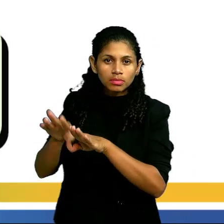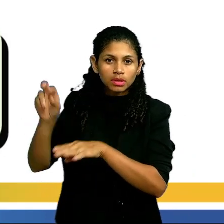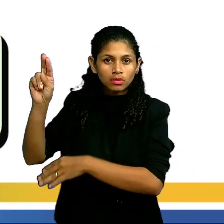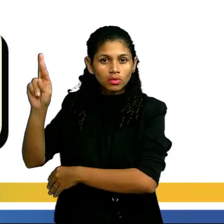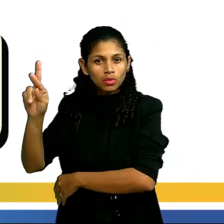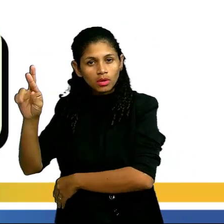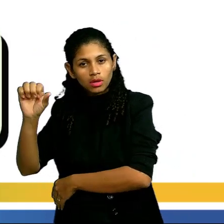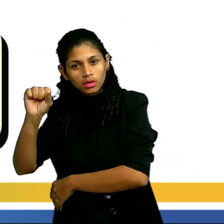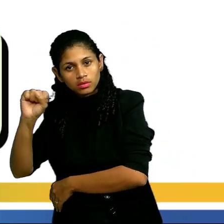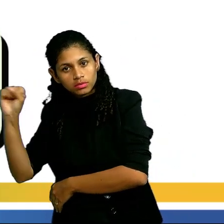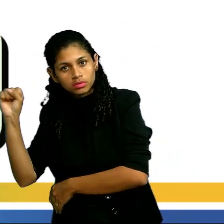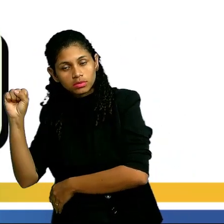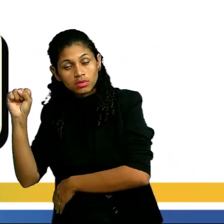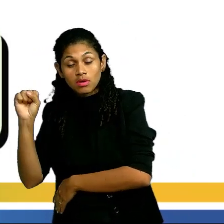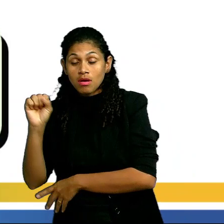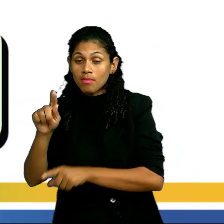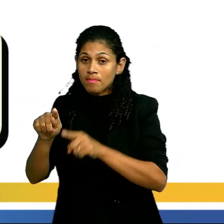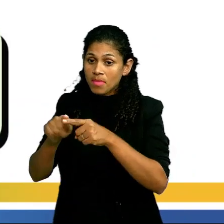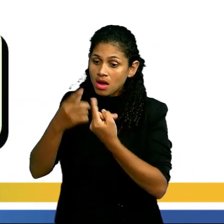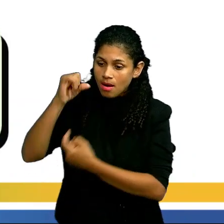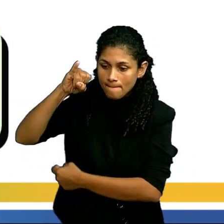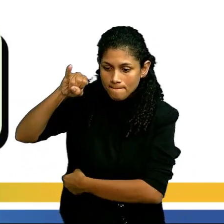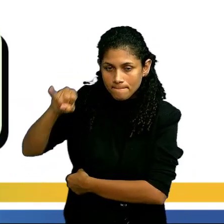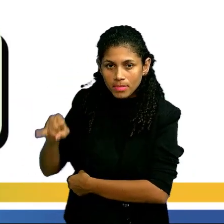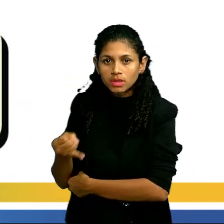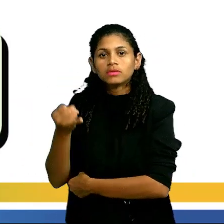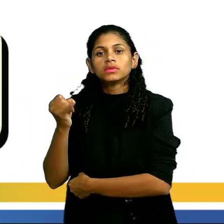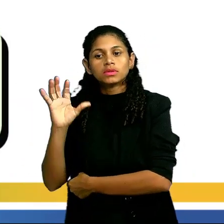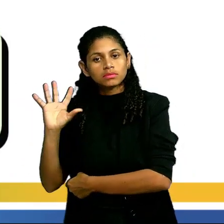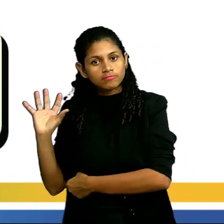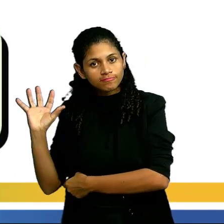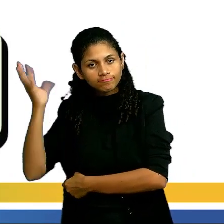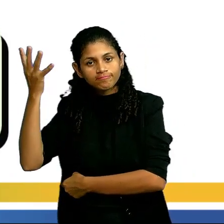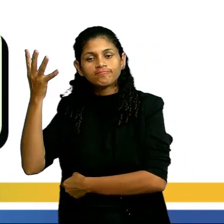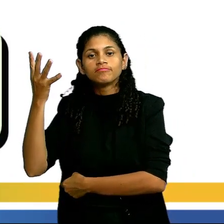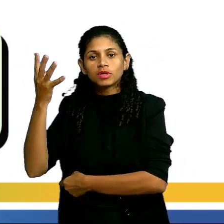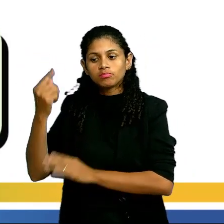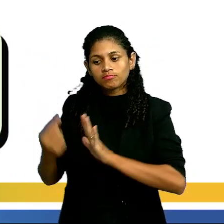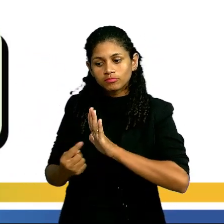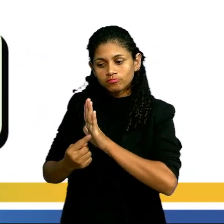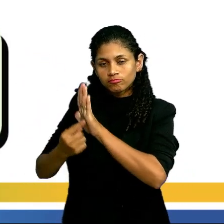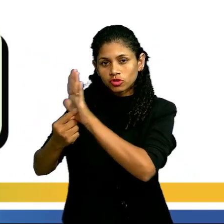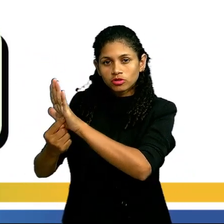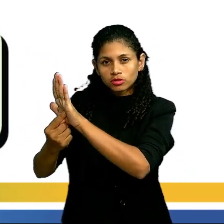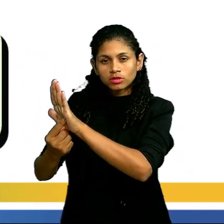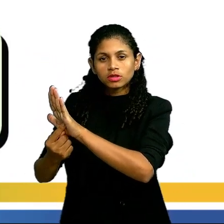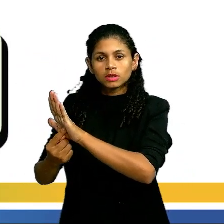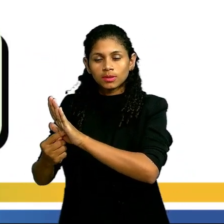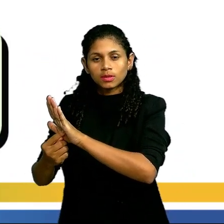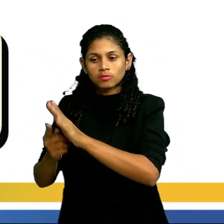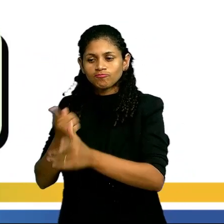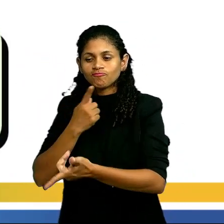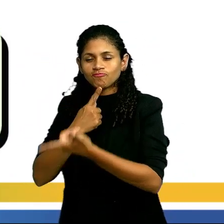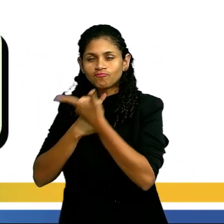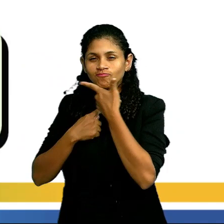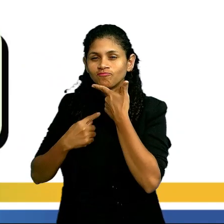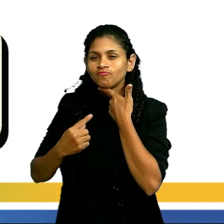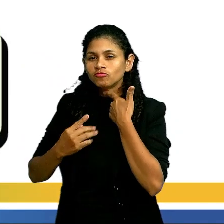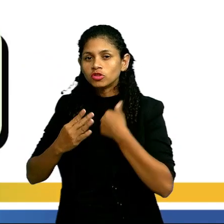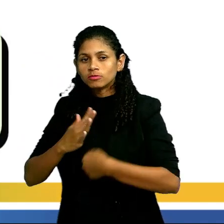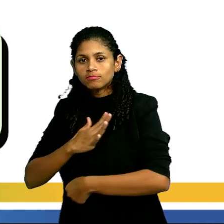se engalfinhar, né? Para poder ali mostrar a capacidade militar que eles possuem. Agora vamos falar desse uso